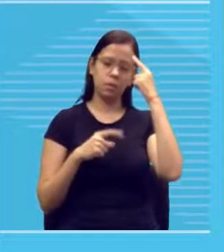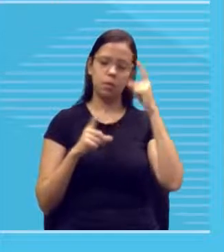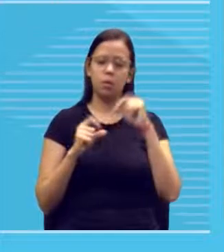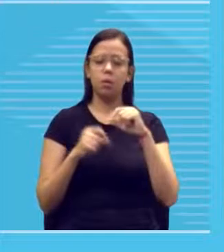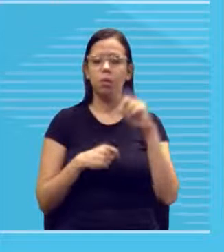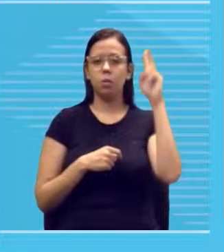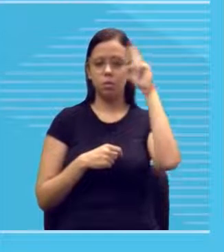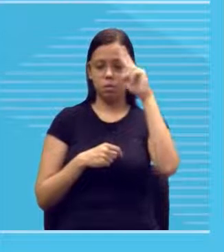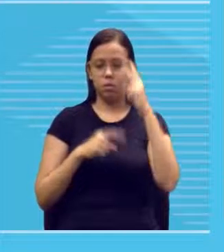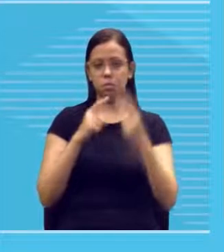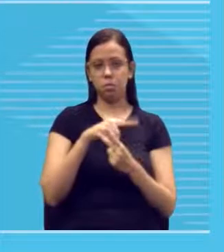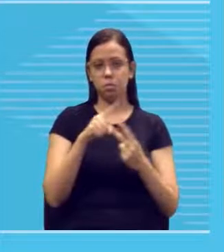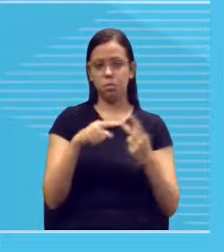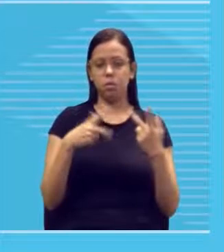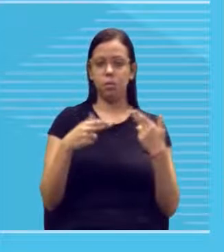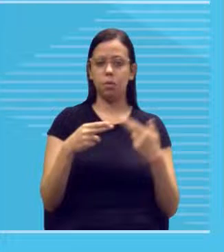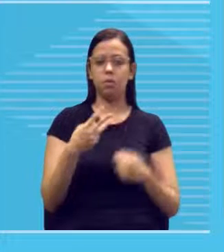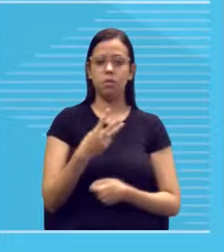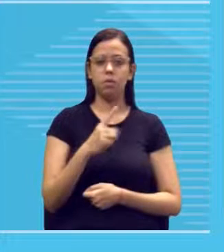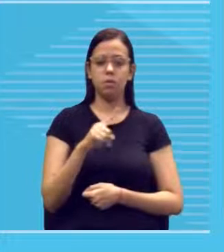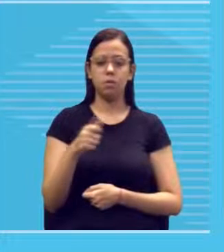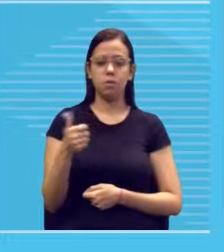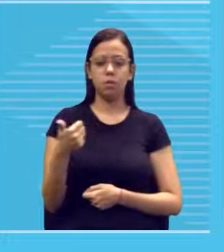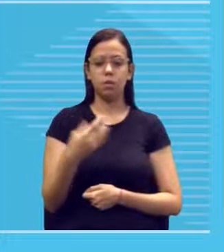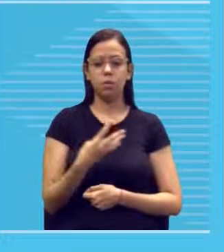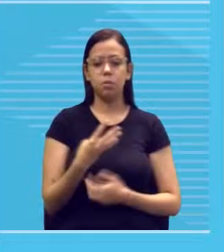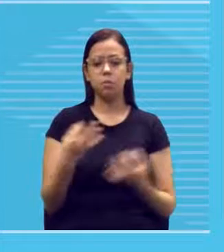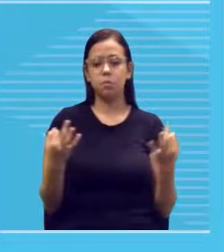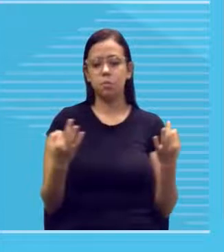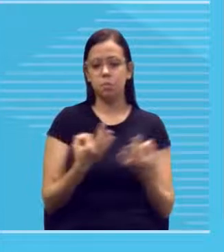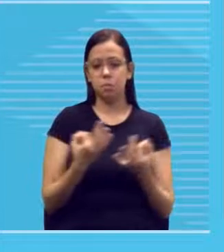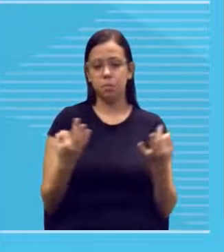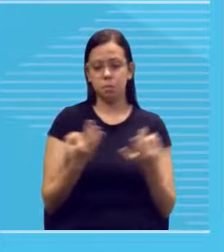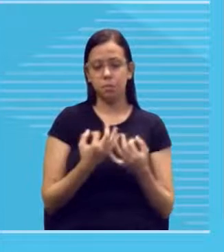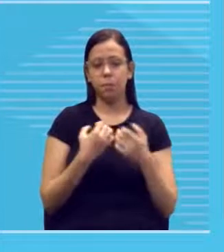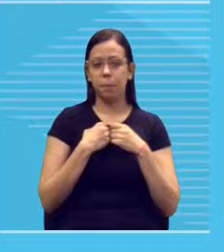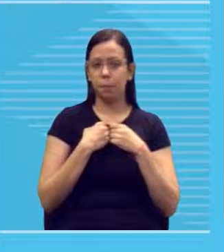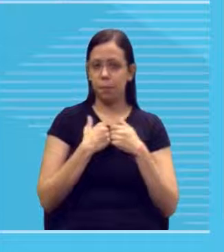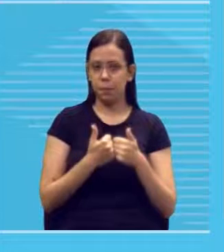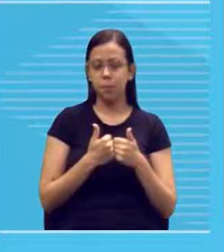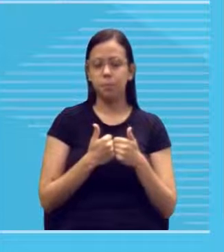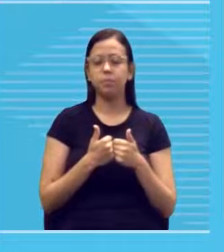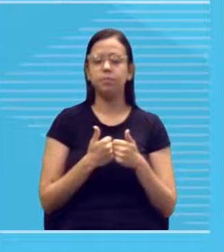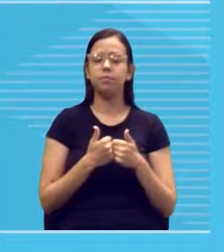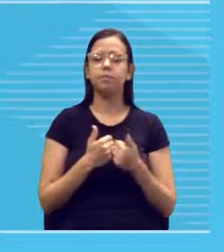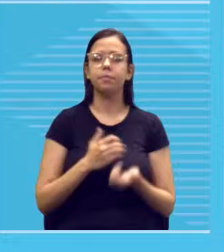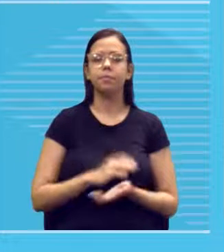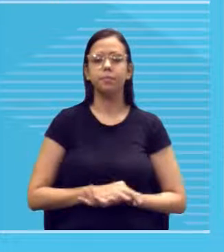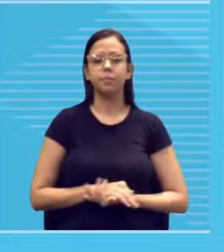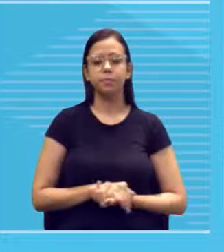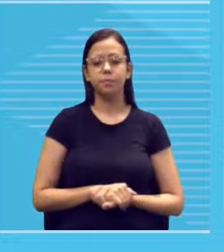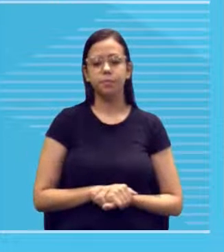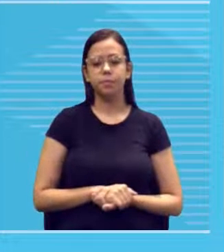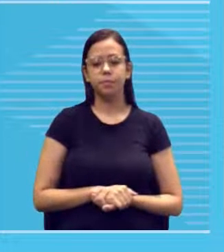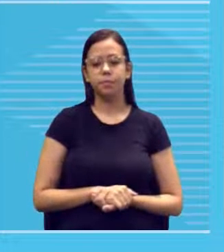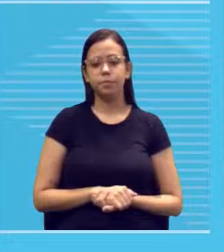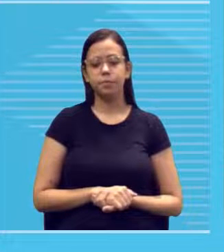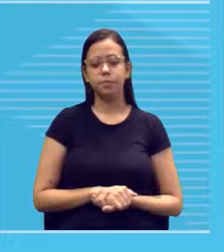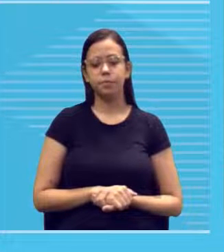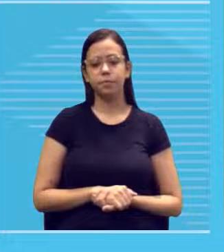que o pi Vale 3,14 perfeito muito bom excelente lembrança já